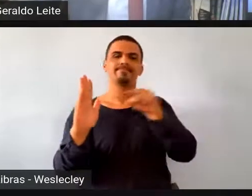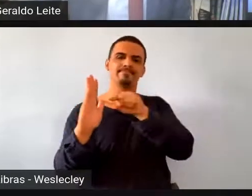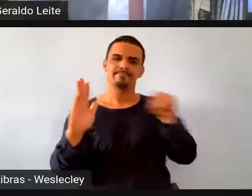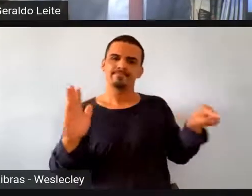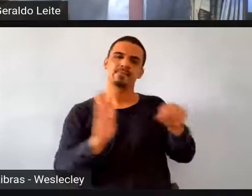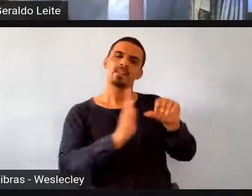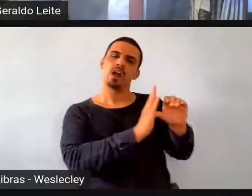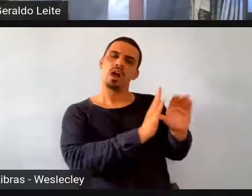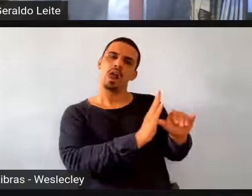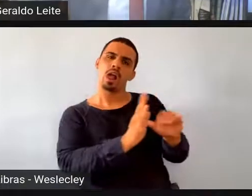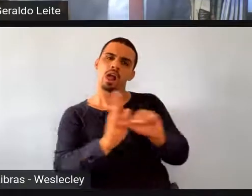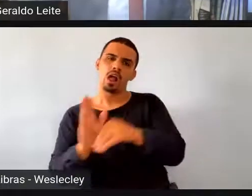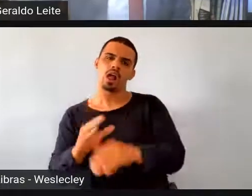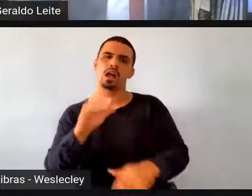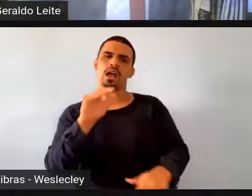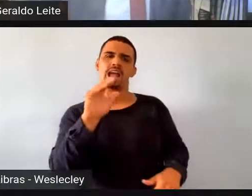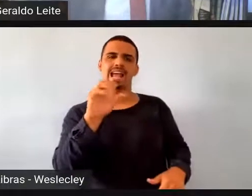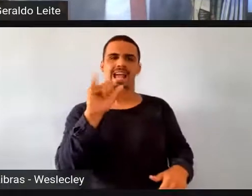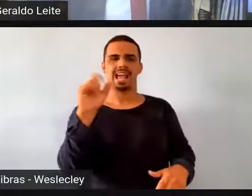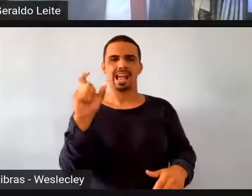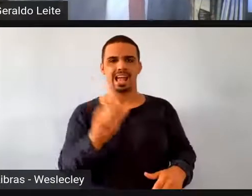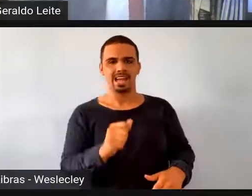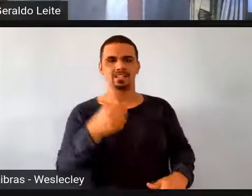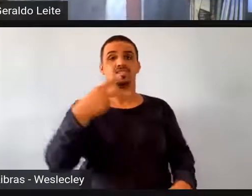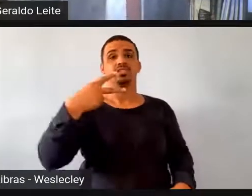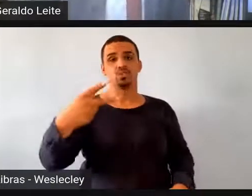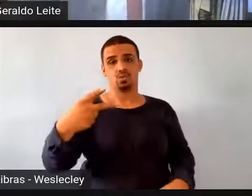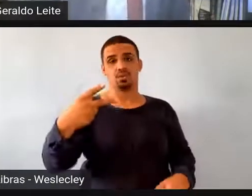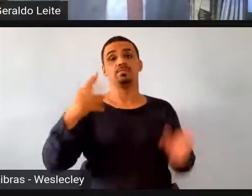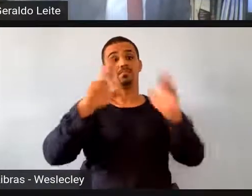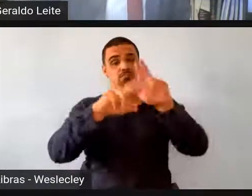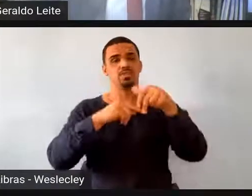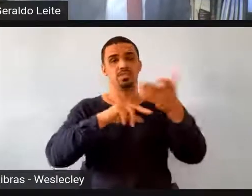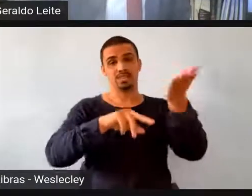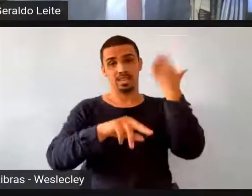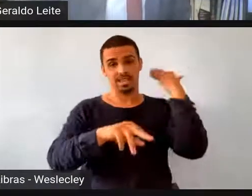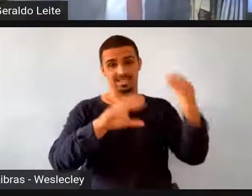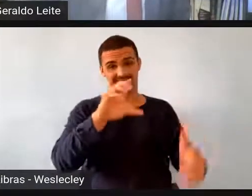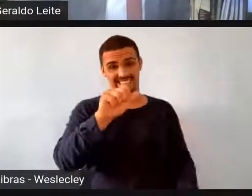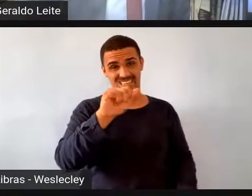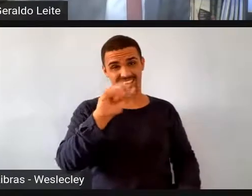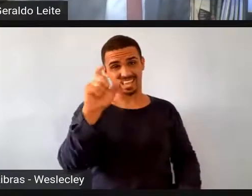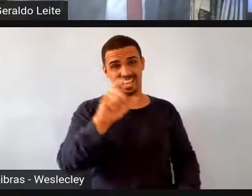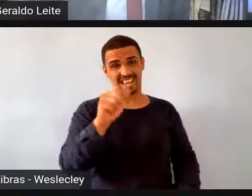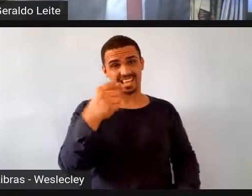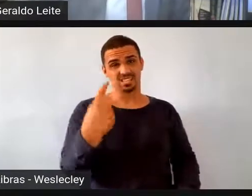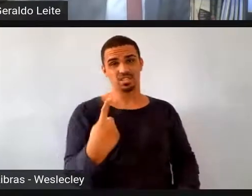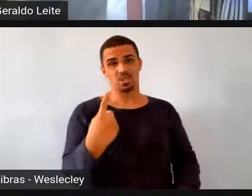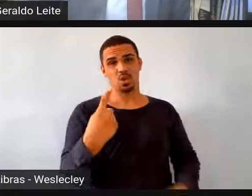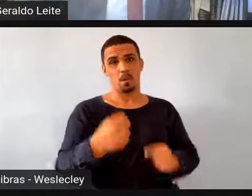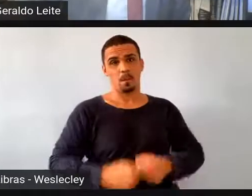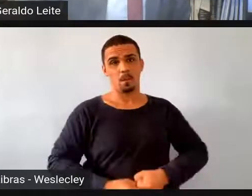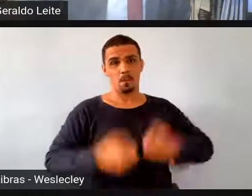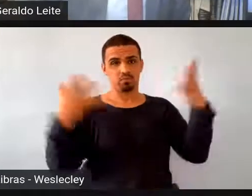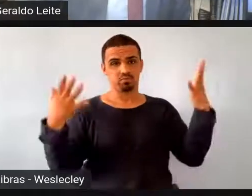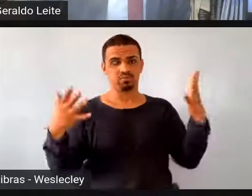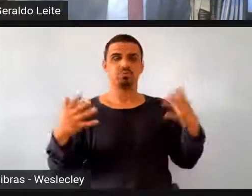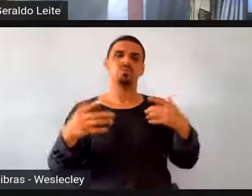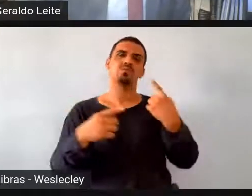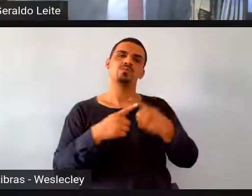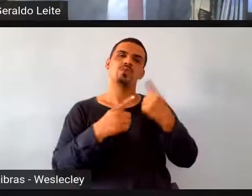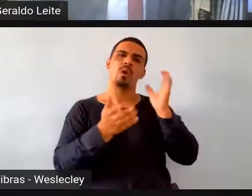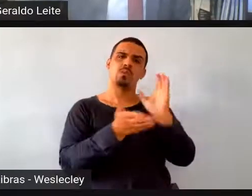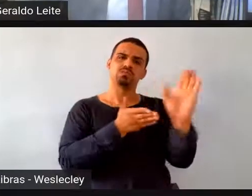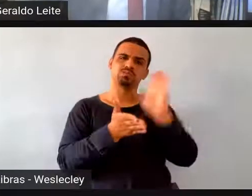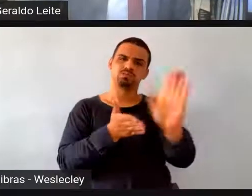uma legalização relativa, por isso o Caixa 1 explode, né? Então você tem sempre mais dinheiro entrando, ok, tem sempre uma inflação,